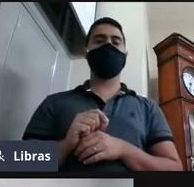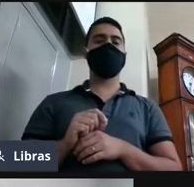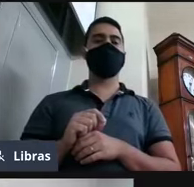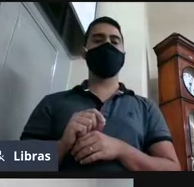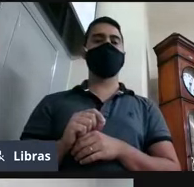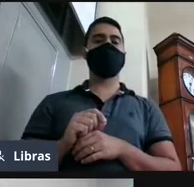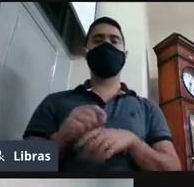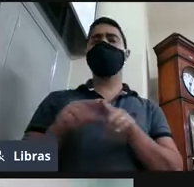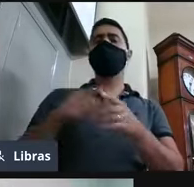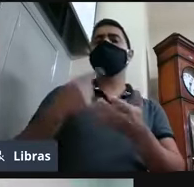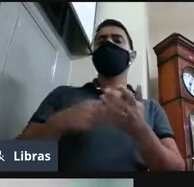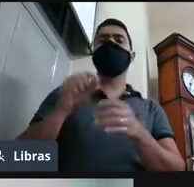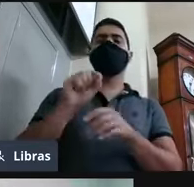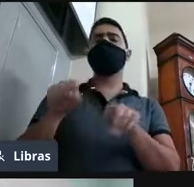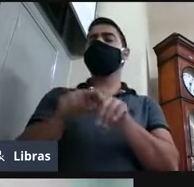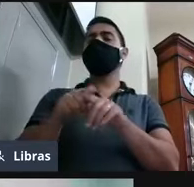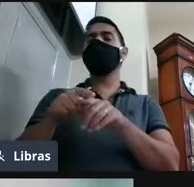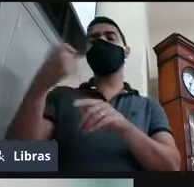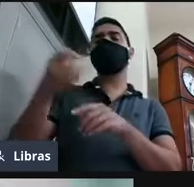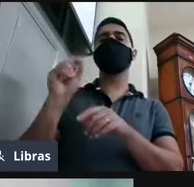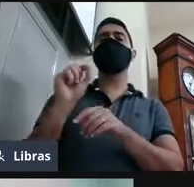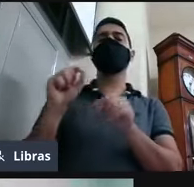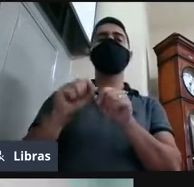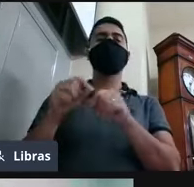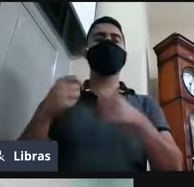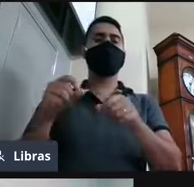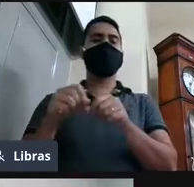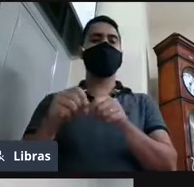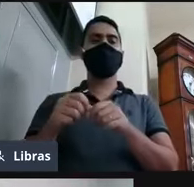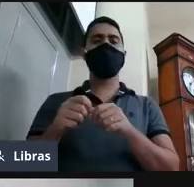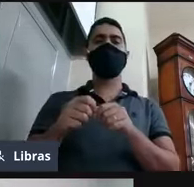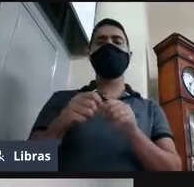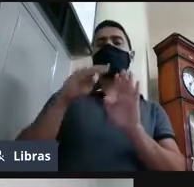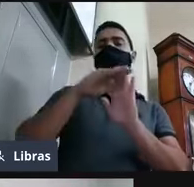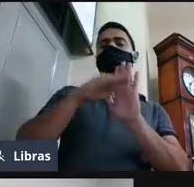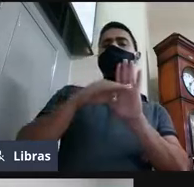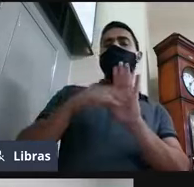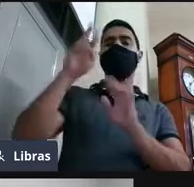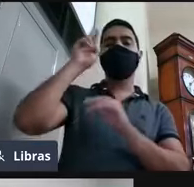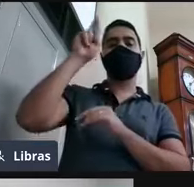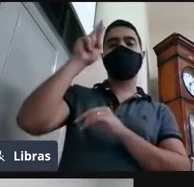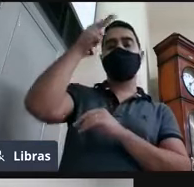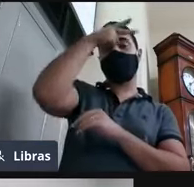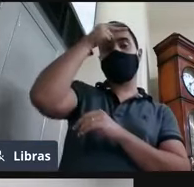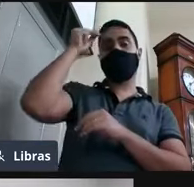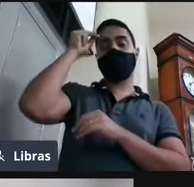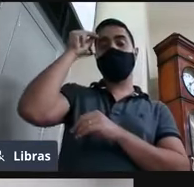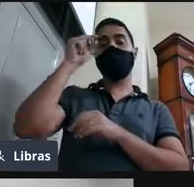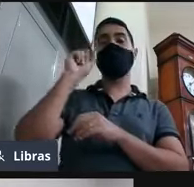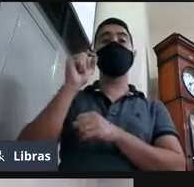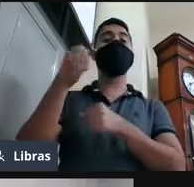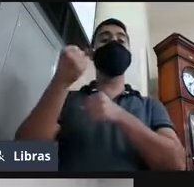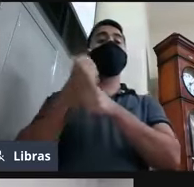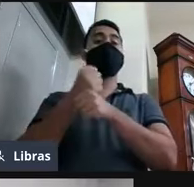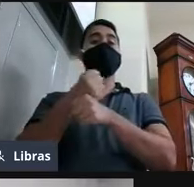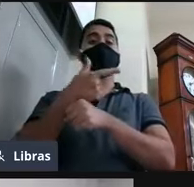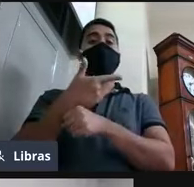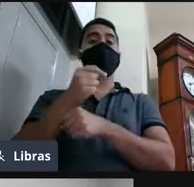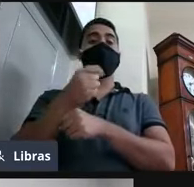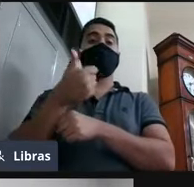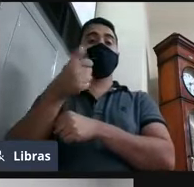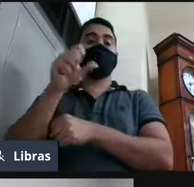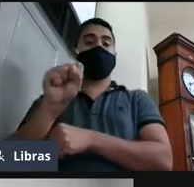com determinações e recomendações sobre as contas do governo do chefe do Poder Executivo, referente ao exercício de